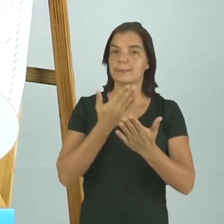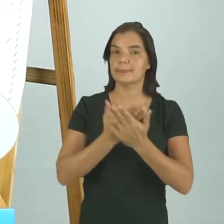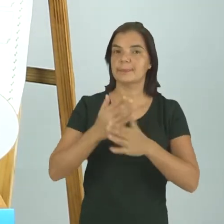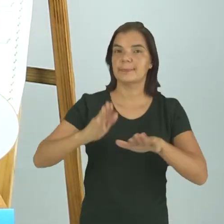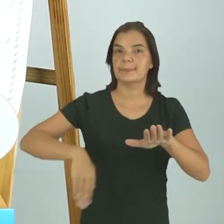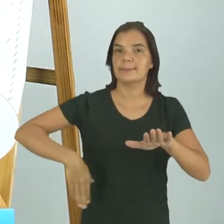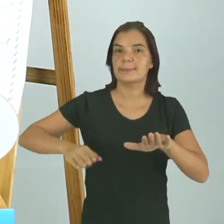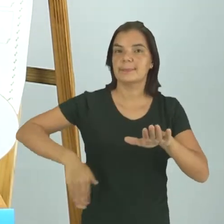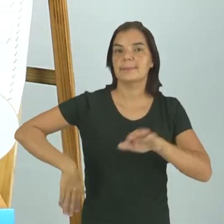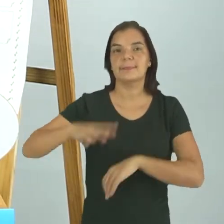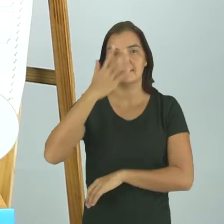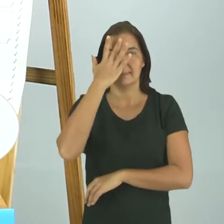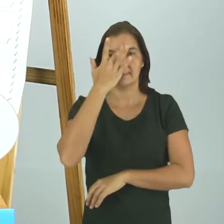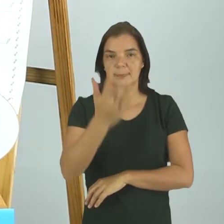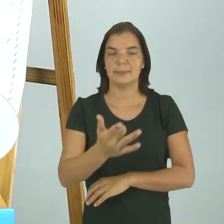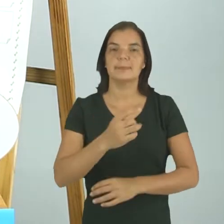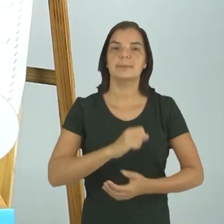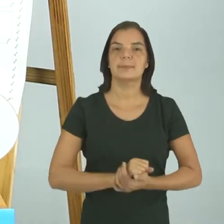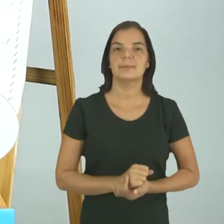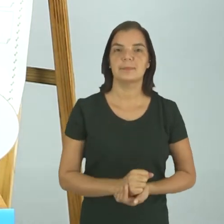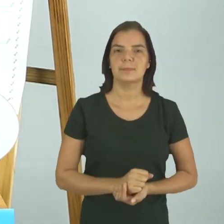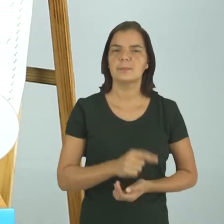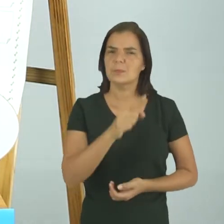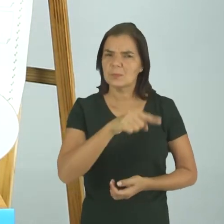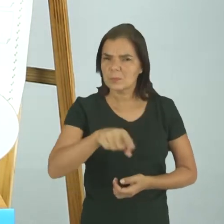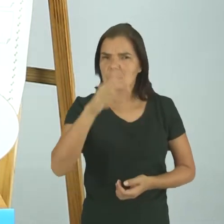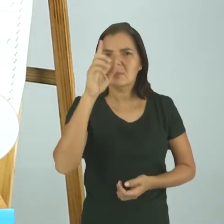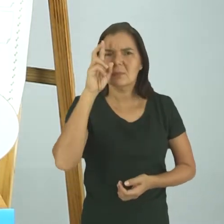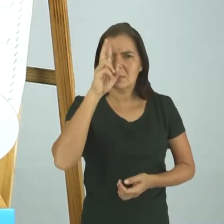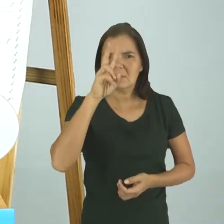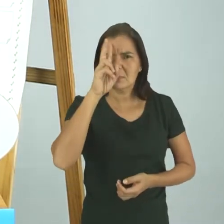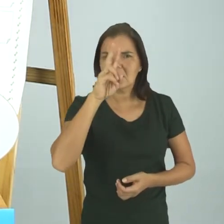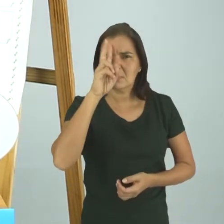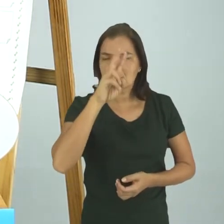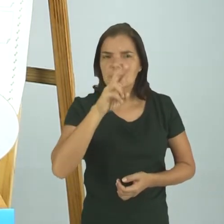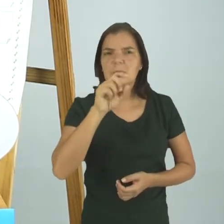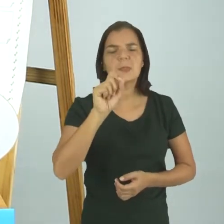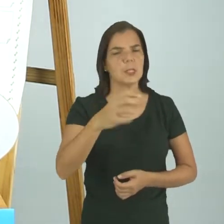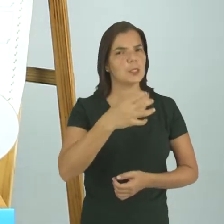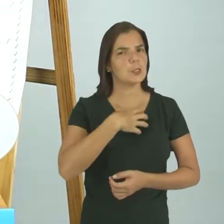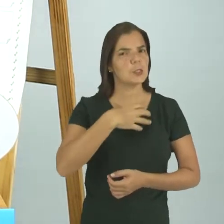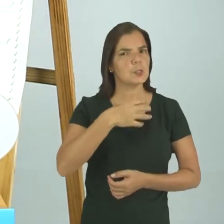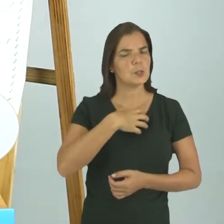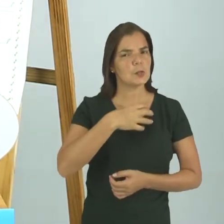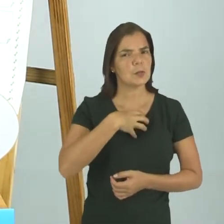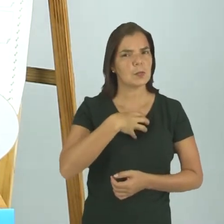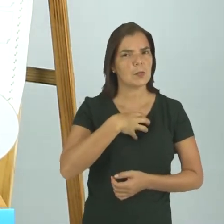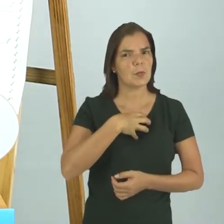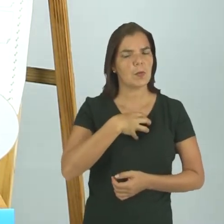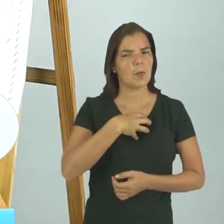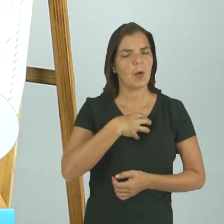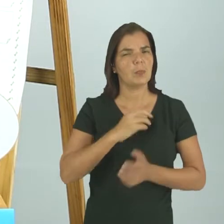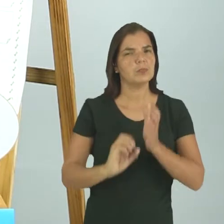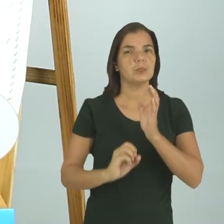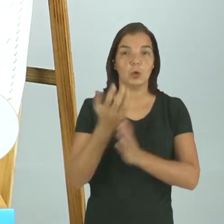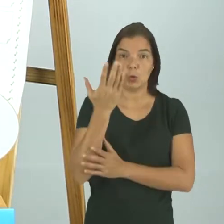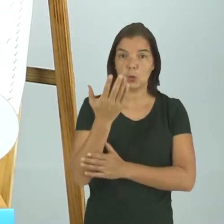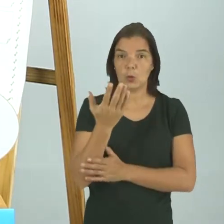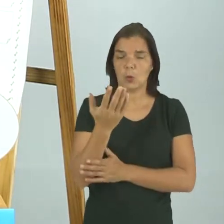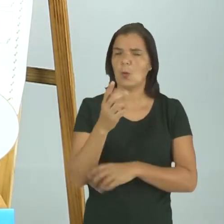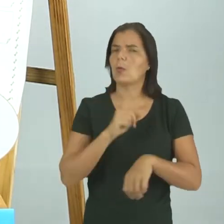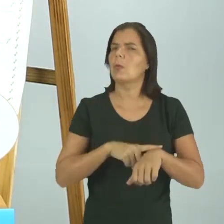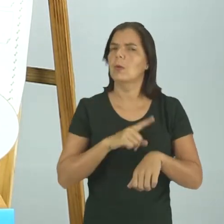de natação de amanhã. Vocês acham que essa ação de Cauê aconteceu em